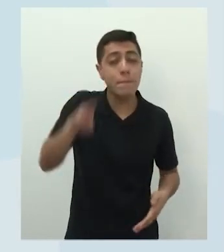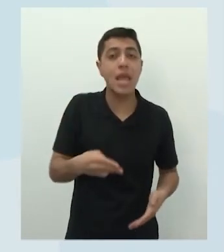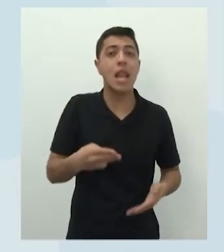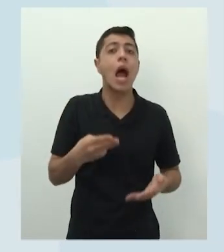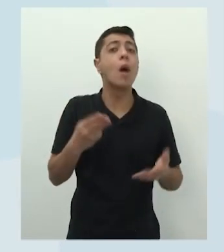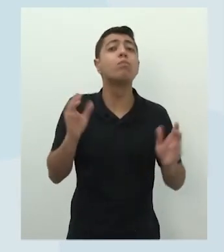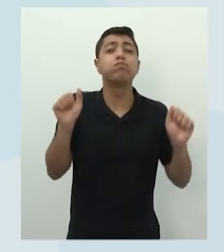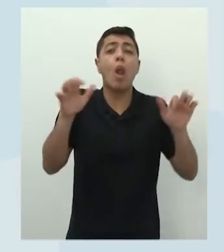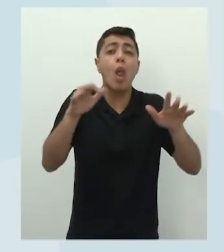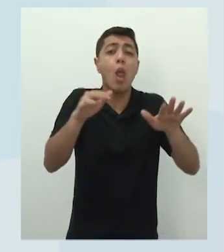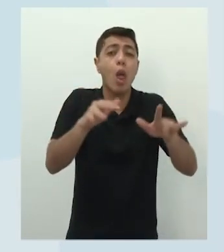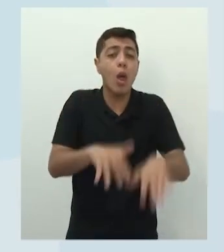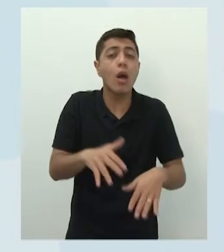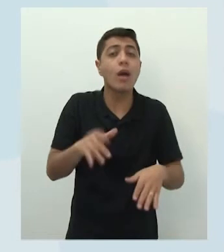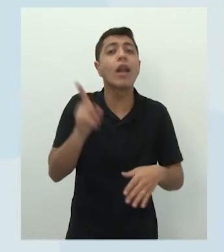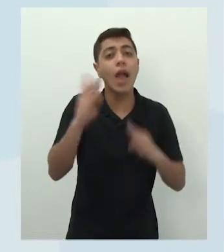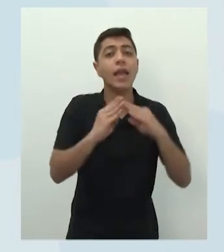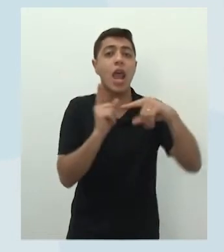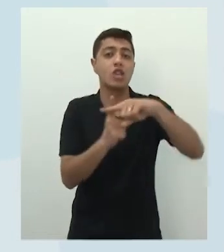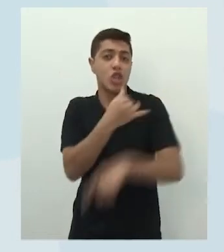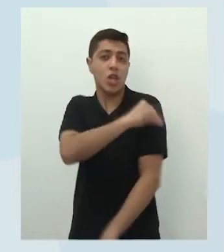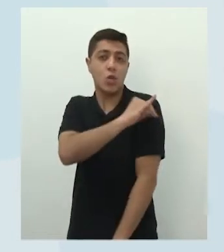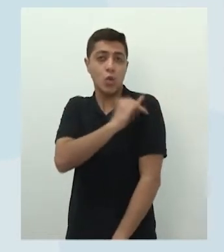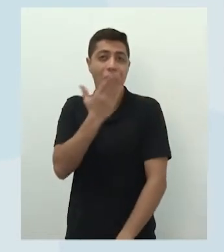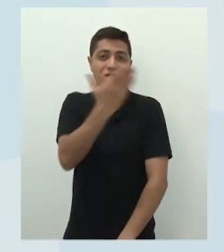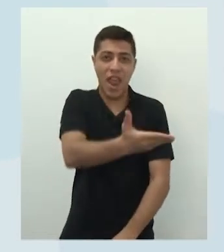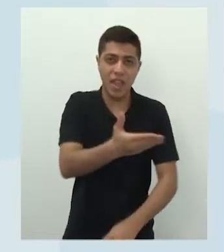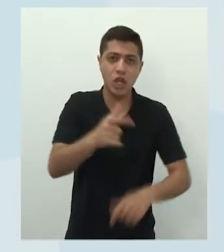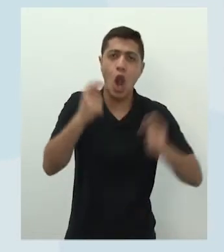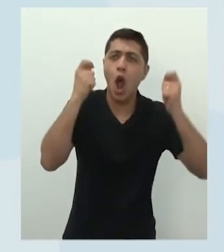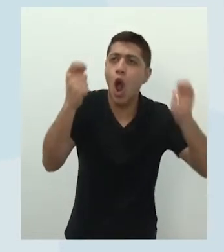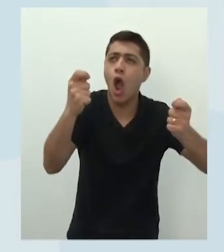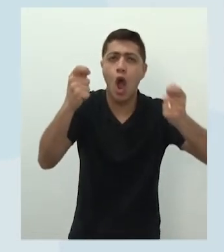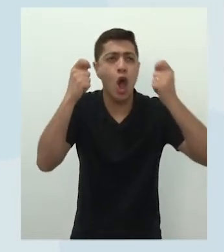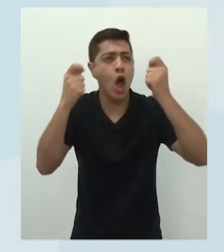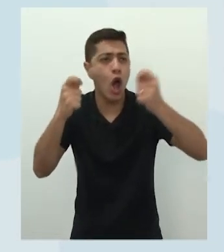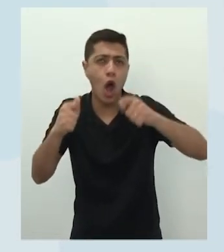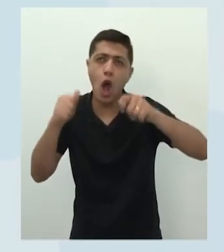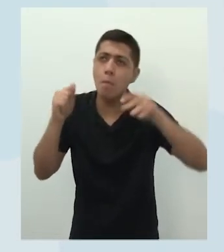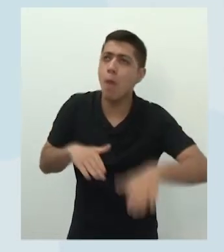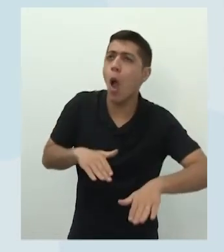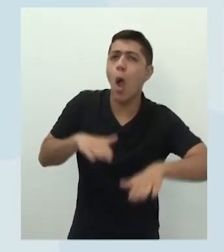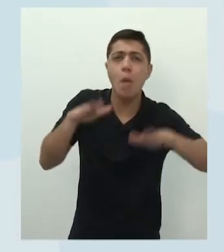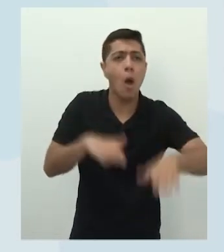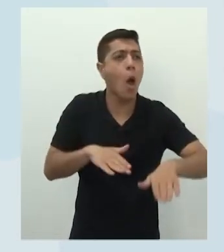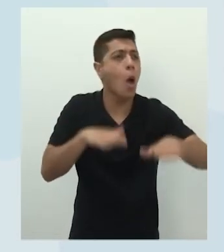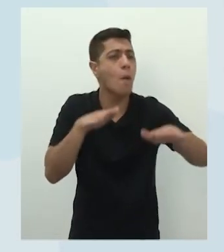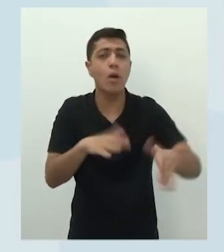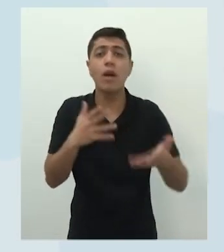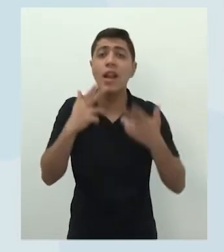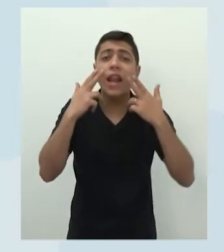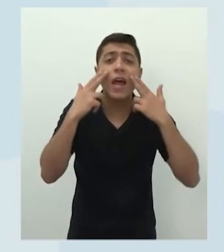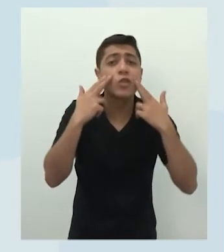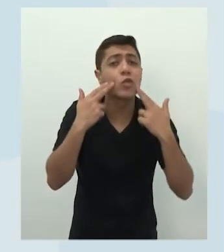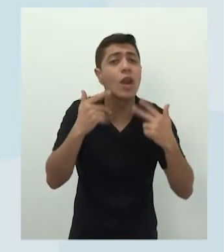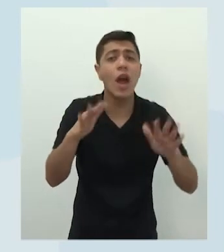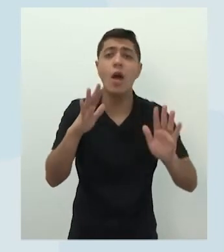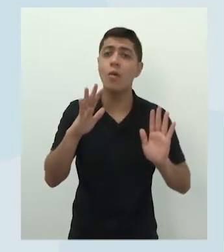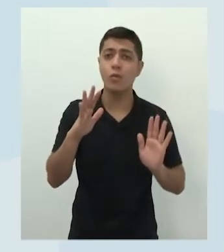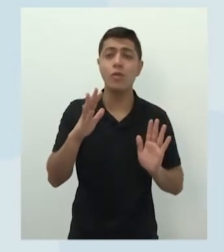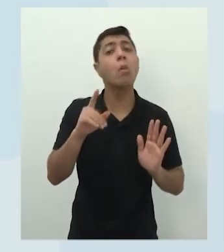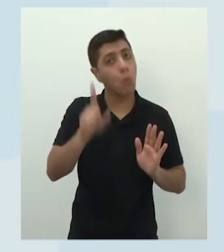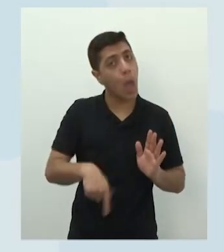Rio de Janeiro em junho de 2013, não teve um cidadão que chamou cada um para ir. Não teve. Isso foi uma